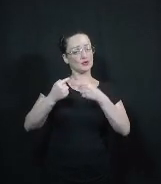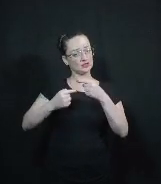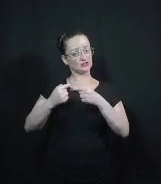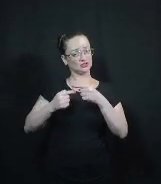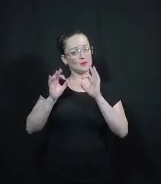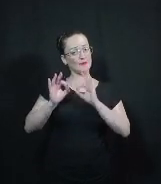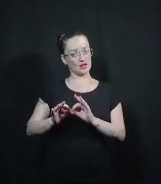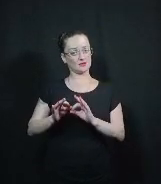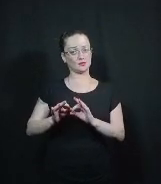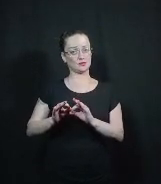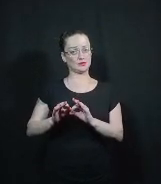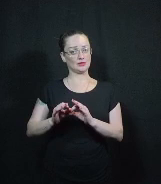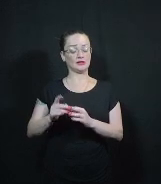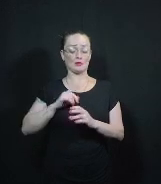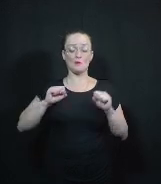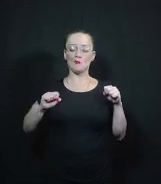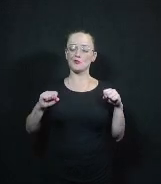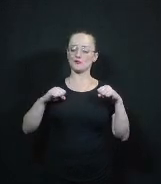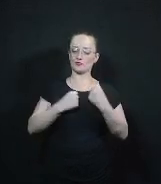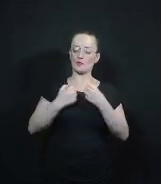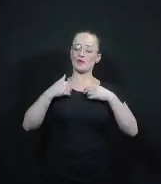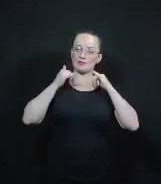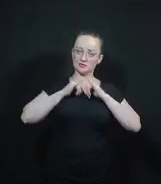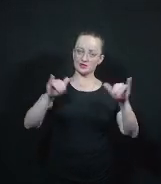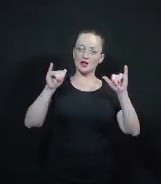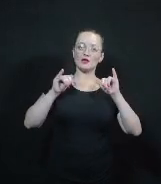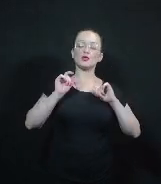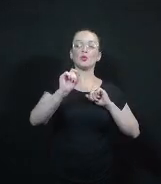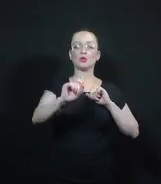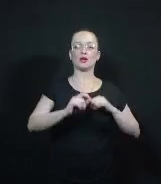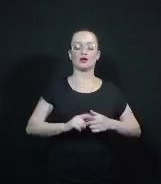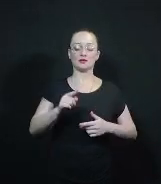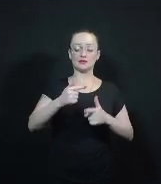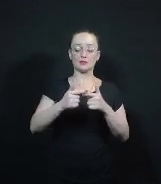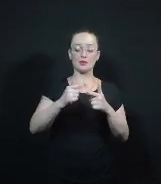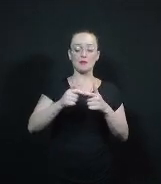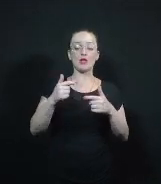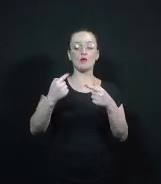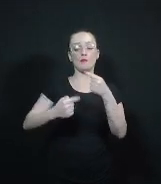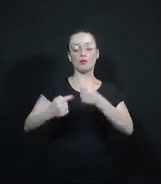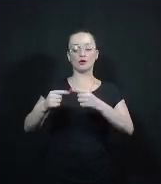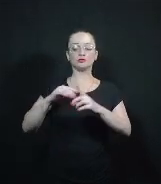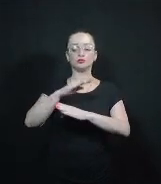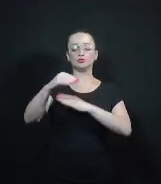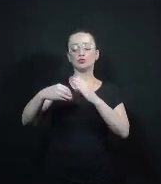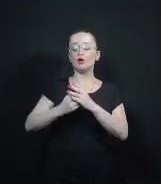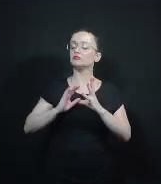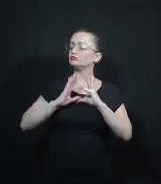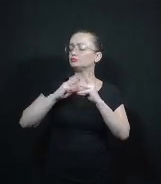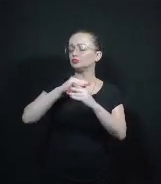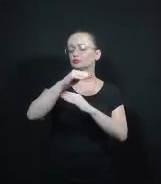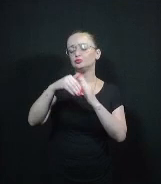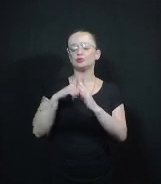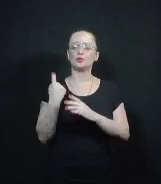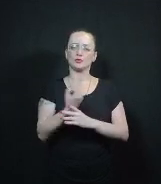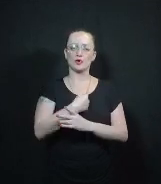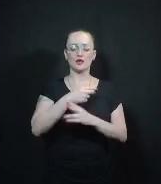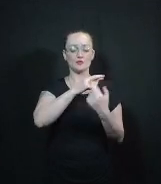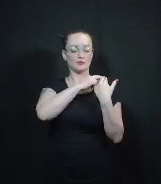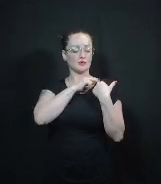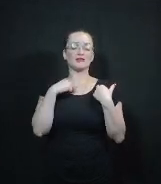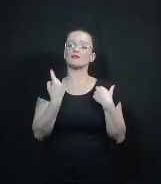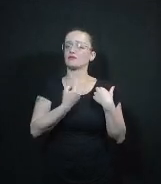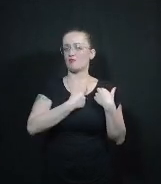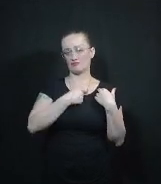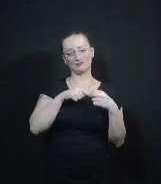pudesse reforçar a minha mensagem, esse problema político envolve todos nós, assim. Então, a responsabilidade